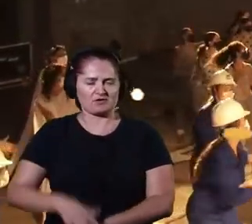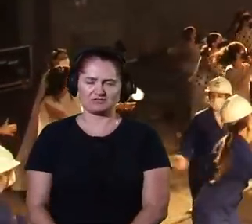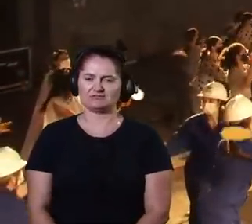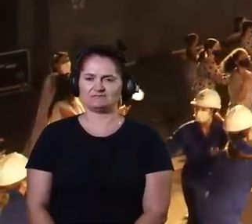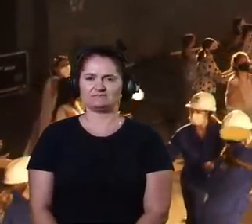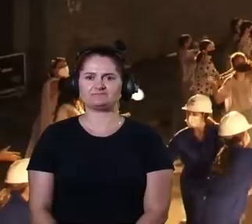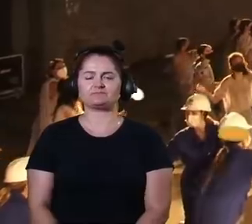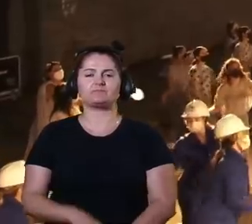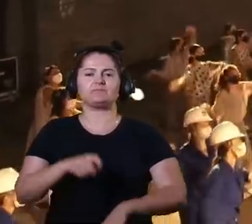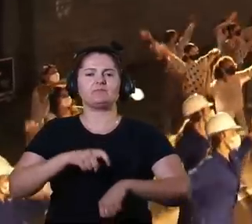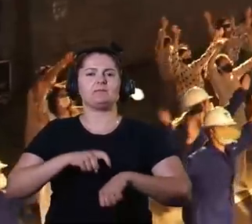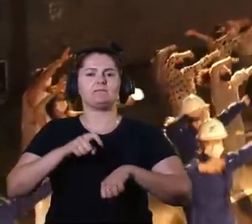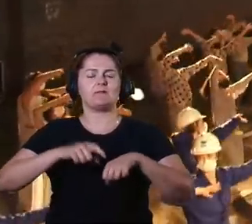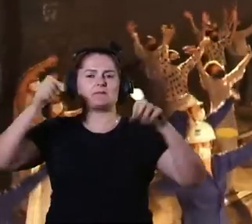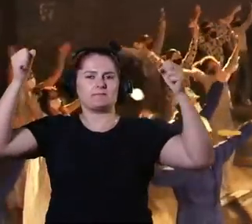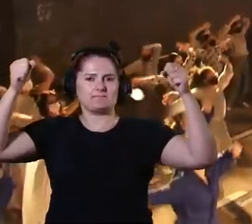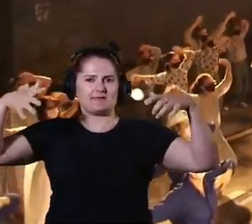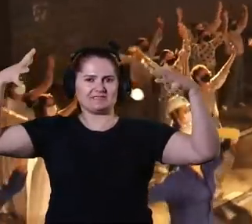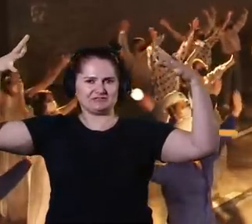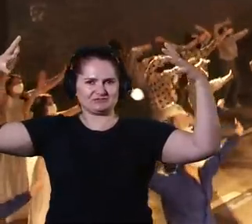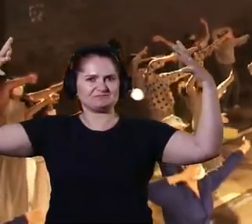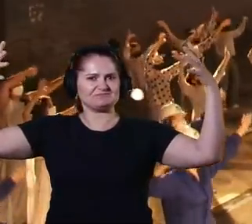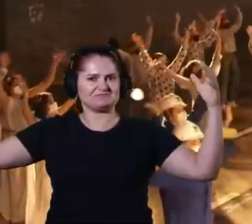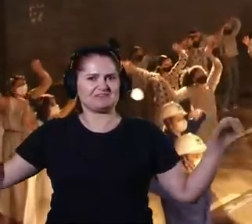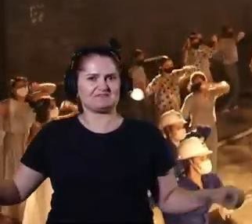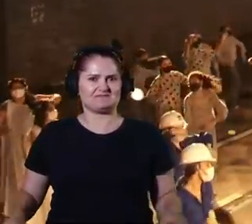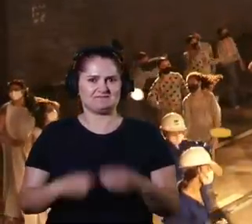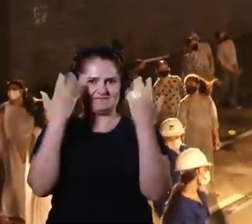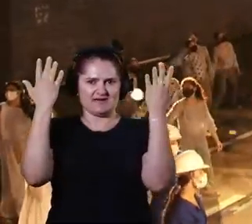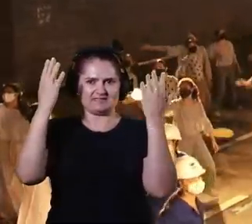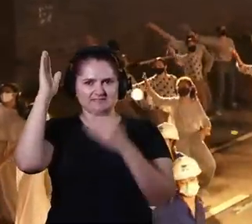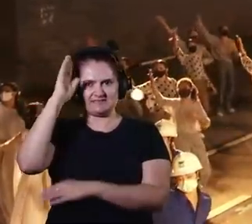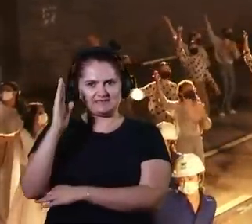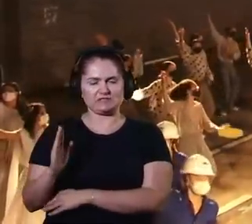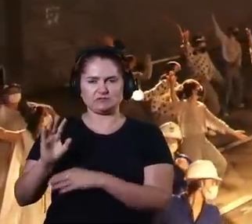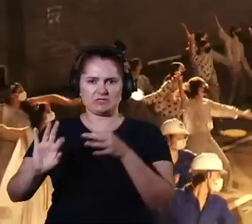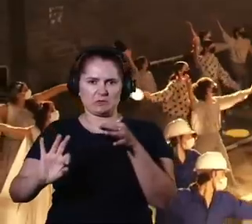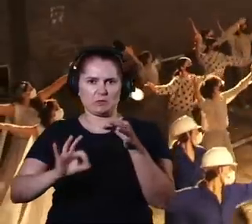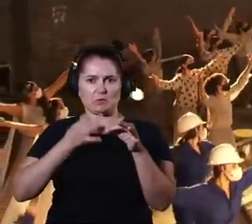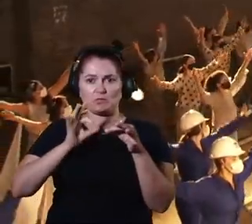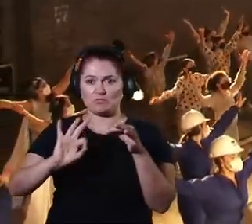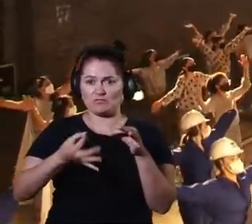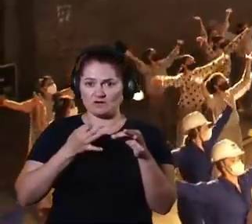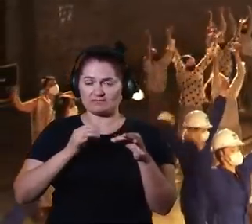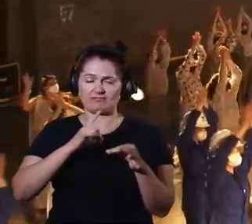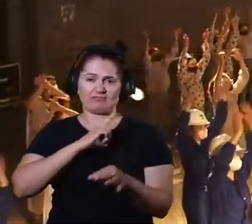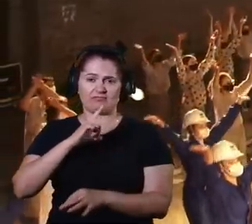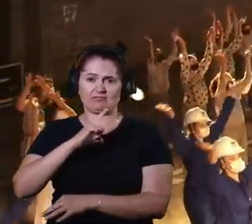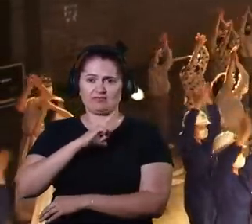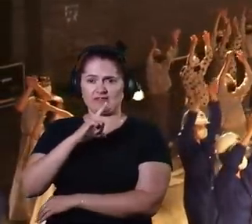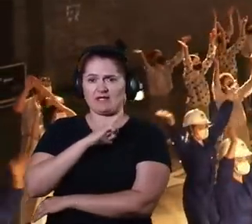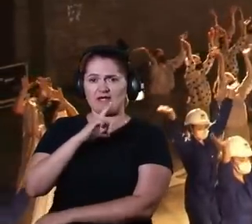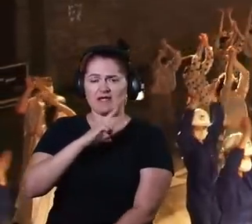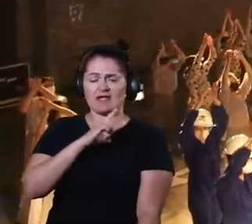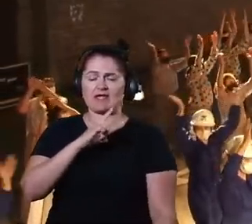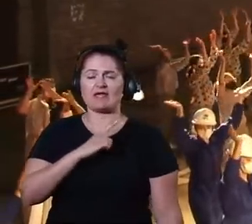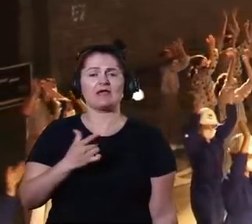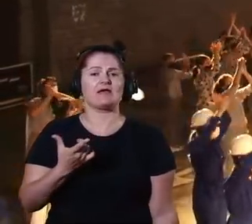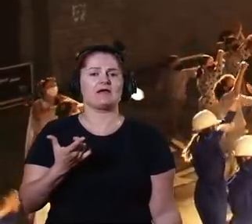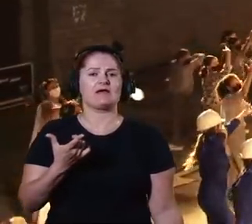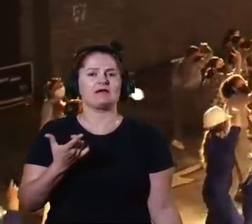É um momento mágico para a Festa Nacional da Uva, que congrega um retorno, né, de um